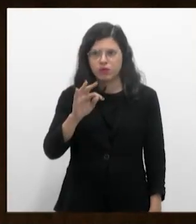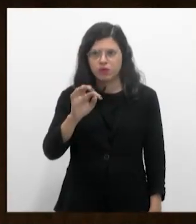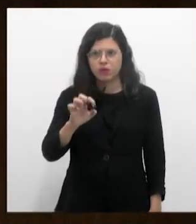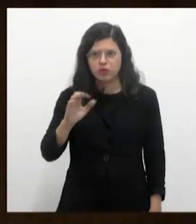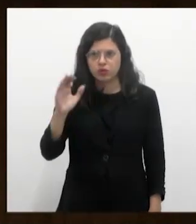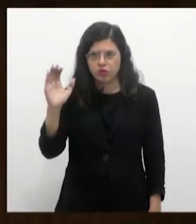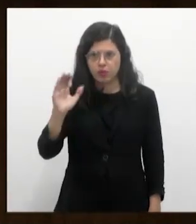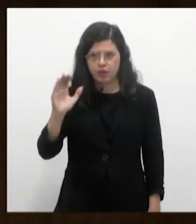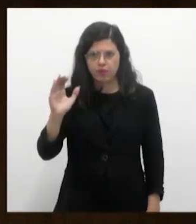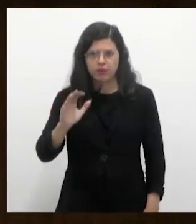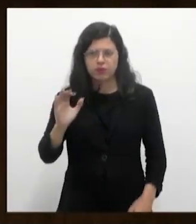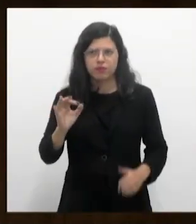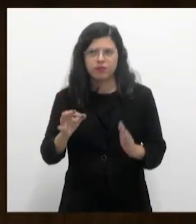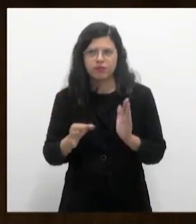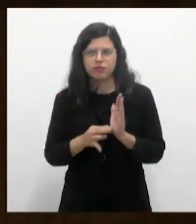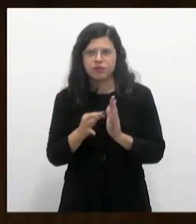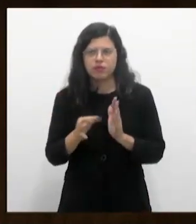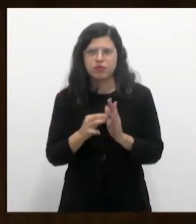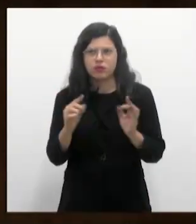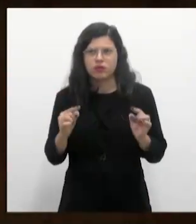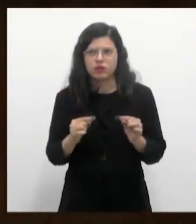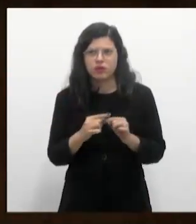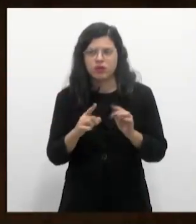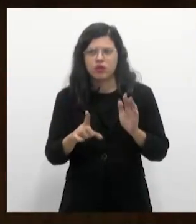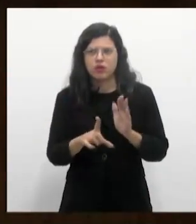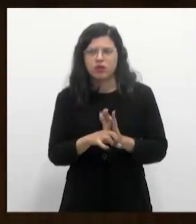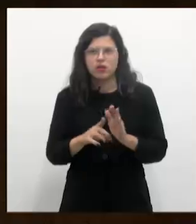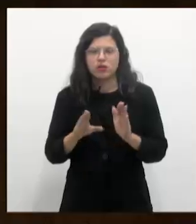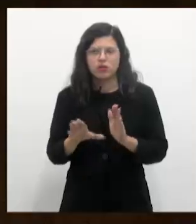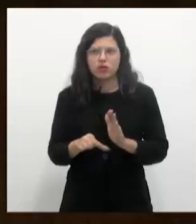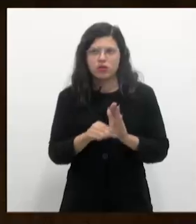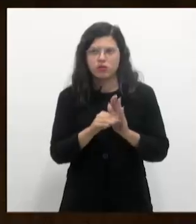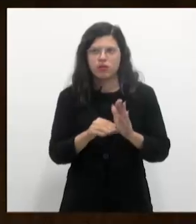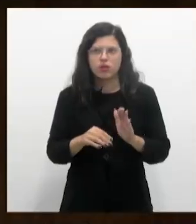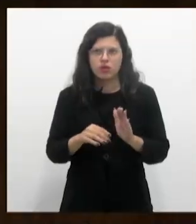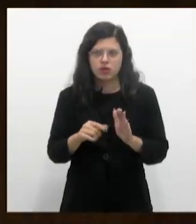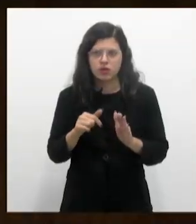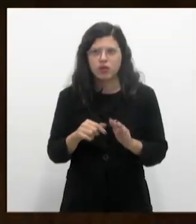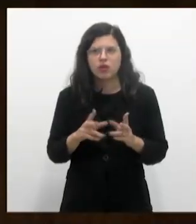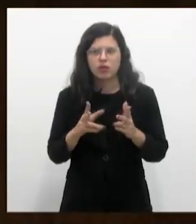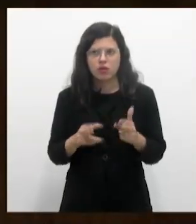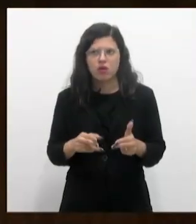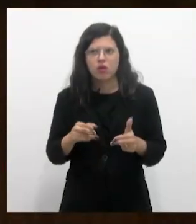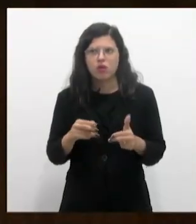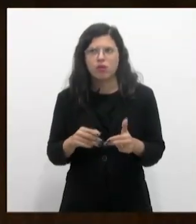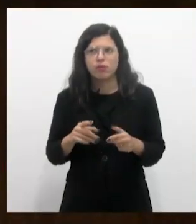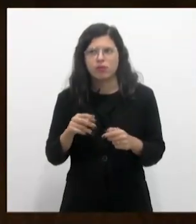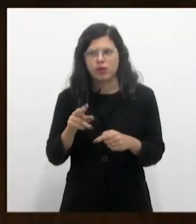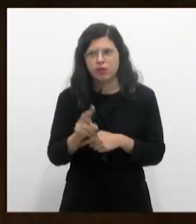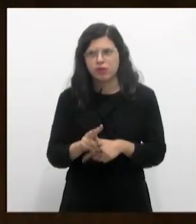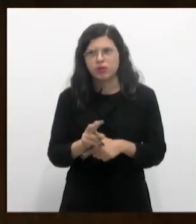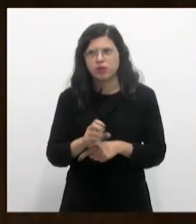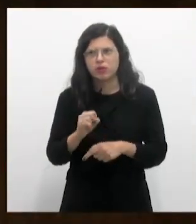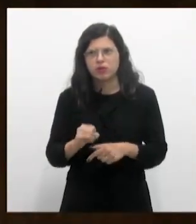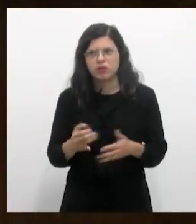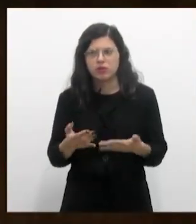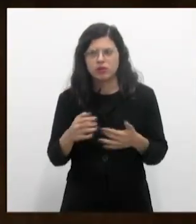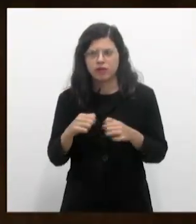é pela legalidade com emenda, pelo mesmo motivo, preservar alguma reforma que se queira